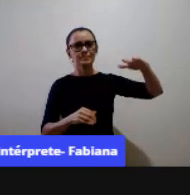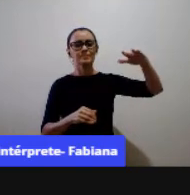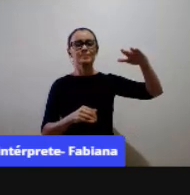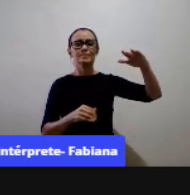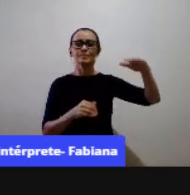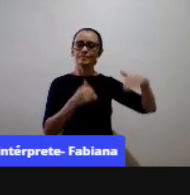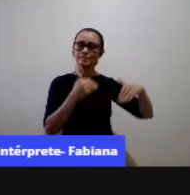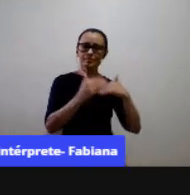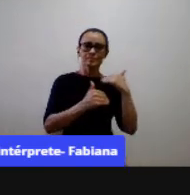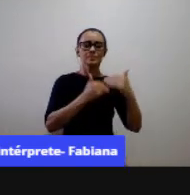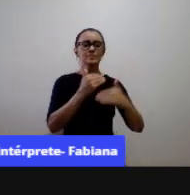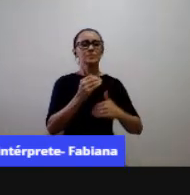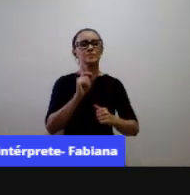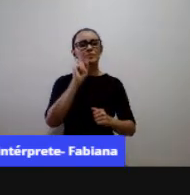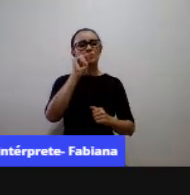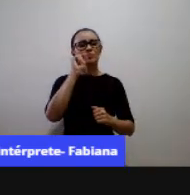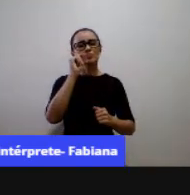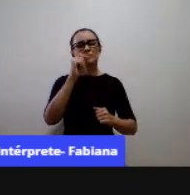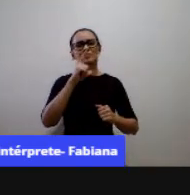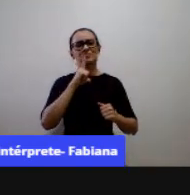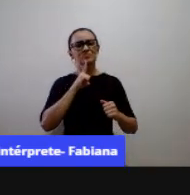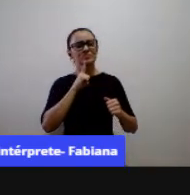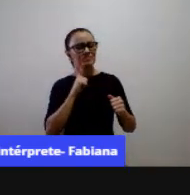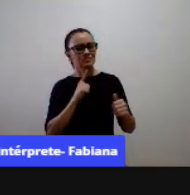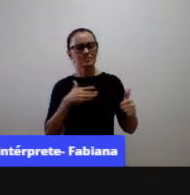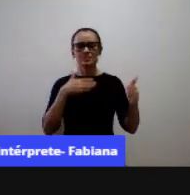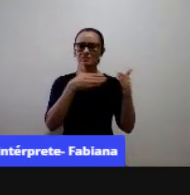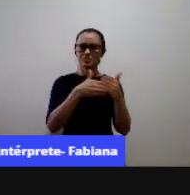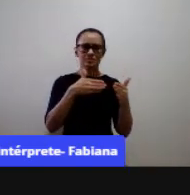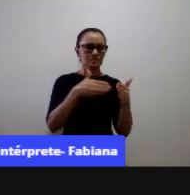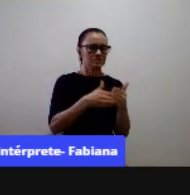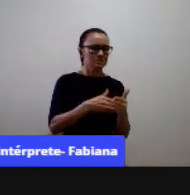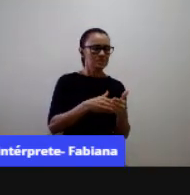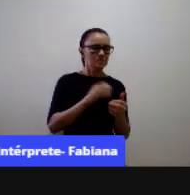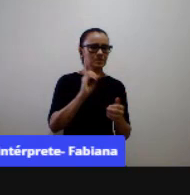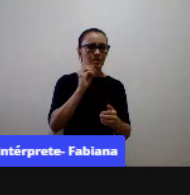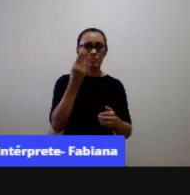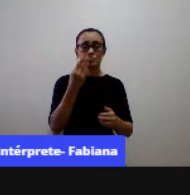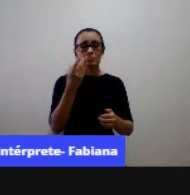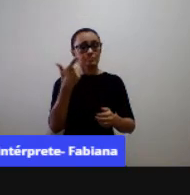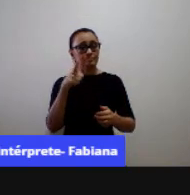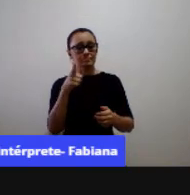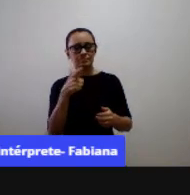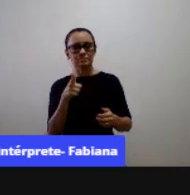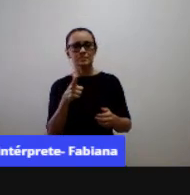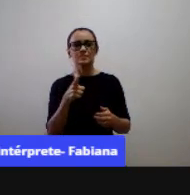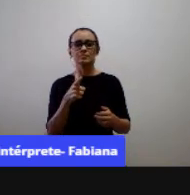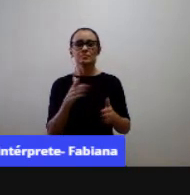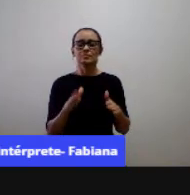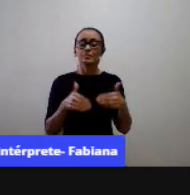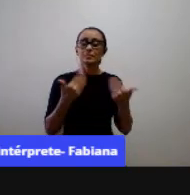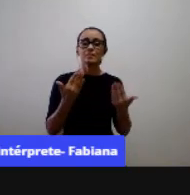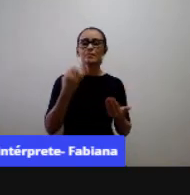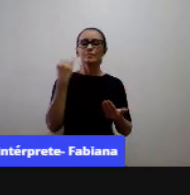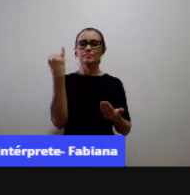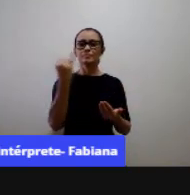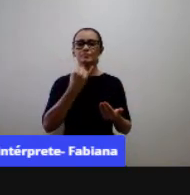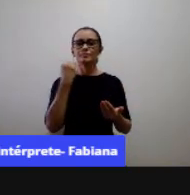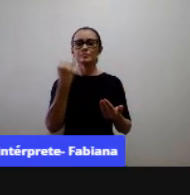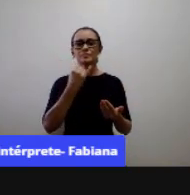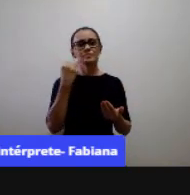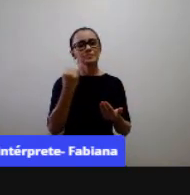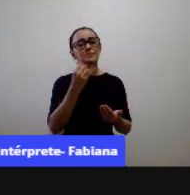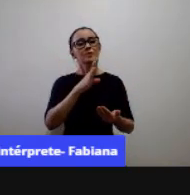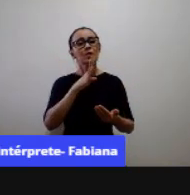as interferências que ele teve durante esse percurso ou não. E então é de suma importância nesse momento